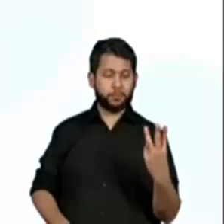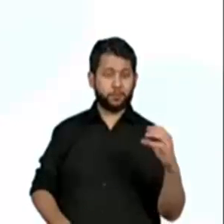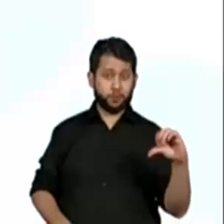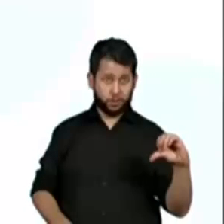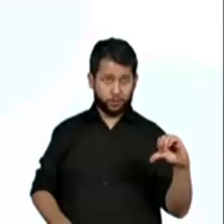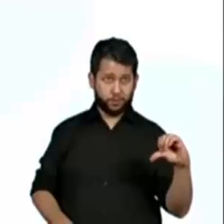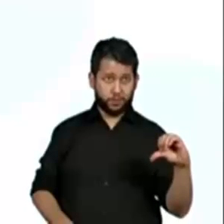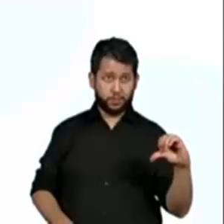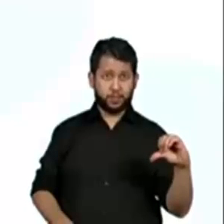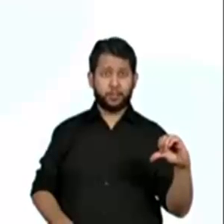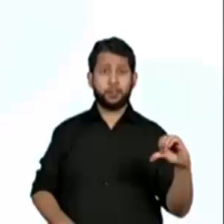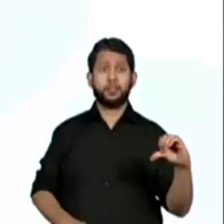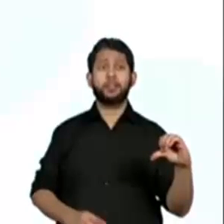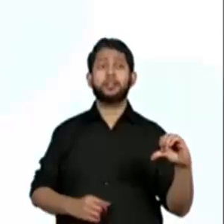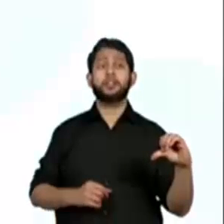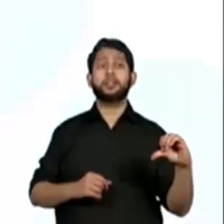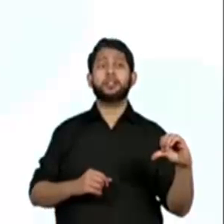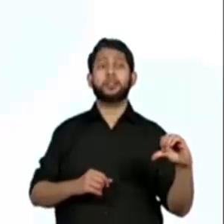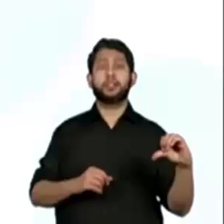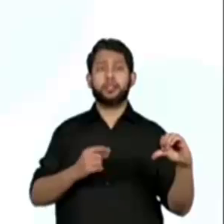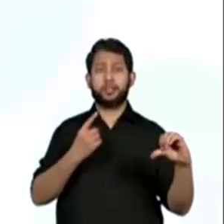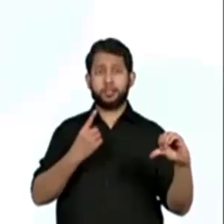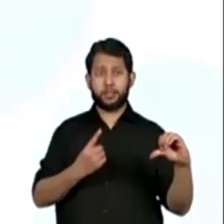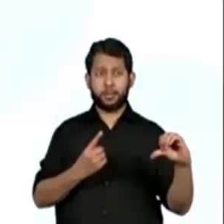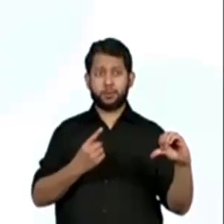dar certo isso? Então, bora lá.